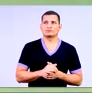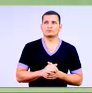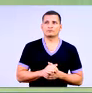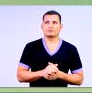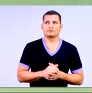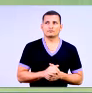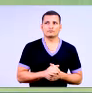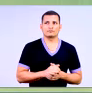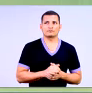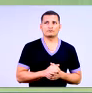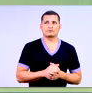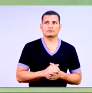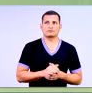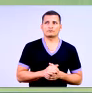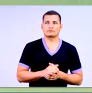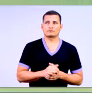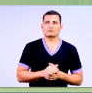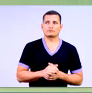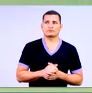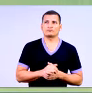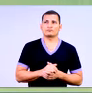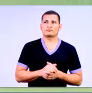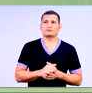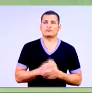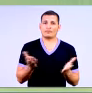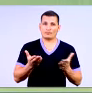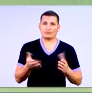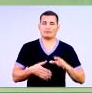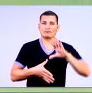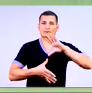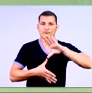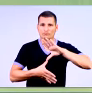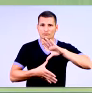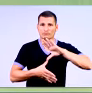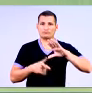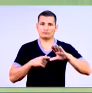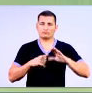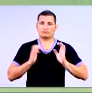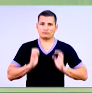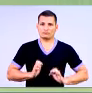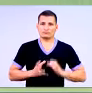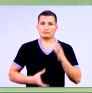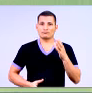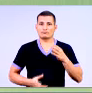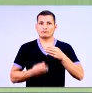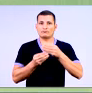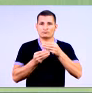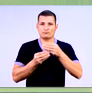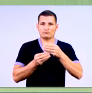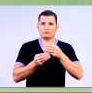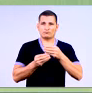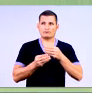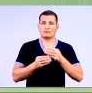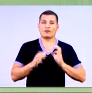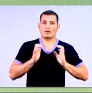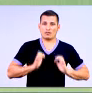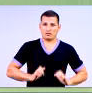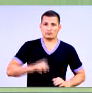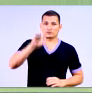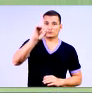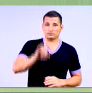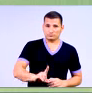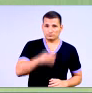Vamos então para uma ética que complementa essa ética latino-americana, que é a ética dos direitos